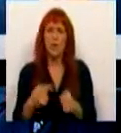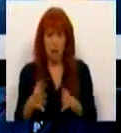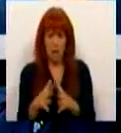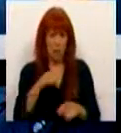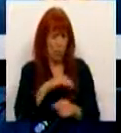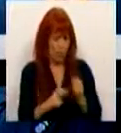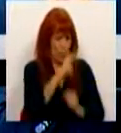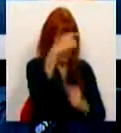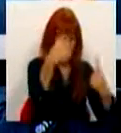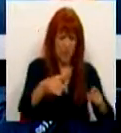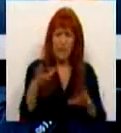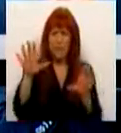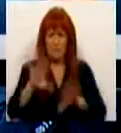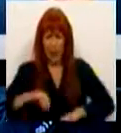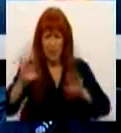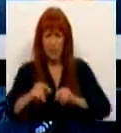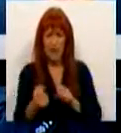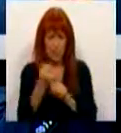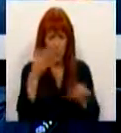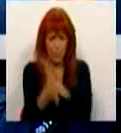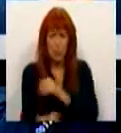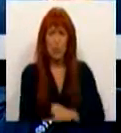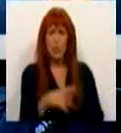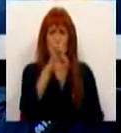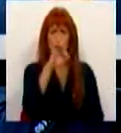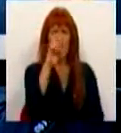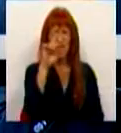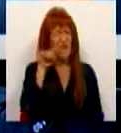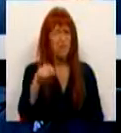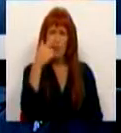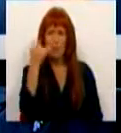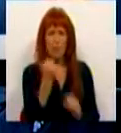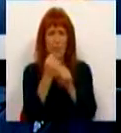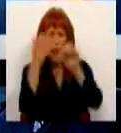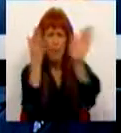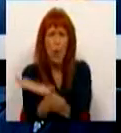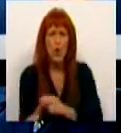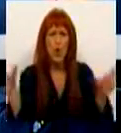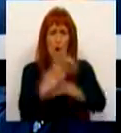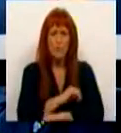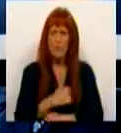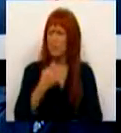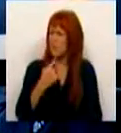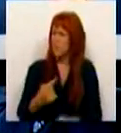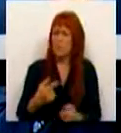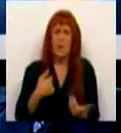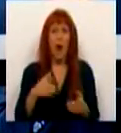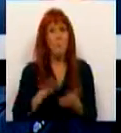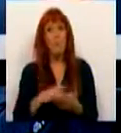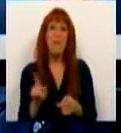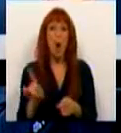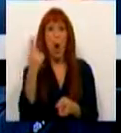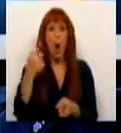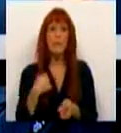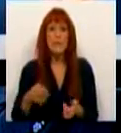aumento de salário e tivemos mais uma criação líquida de 86 mil postos de trabalho. Dirá, não está provado que não